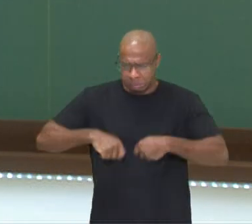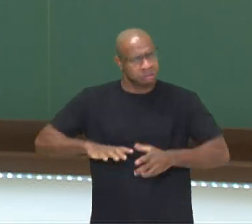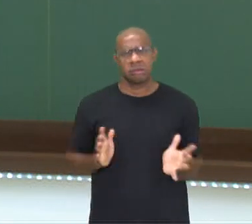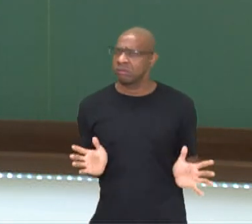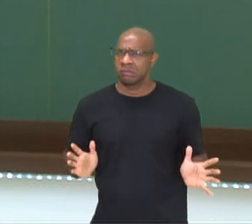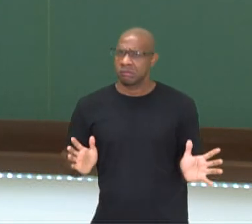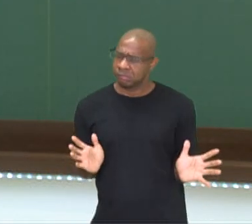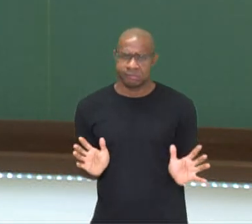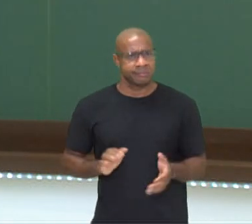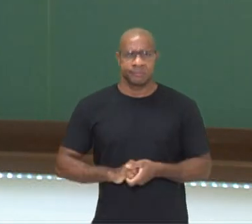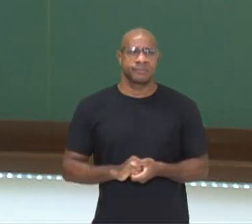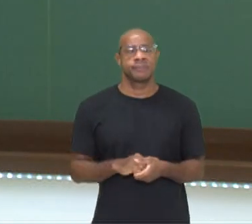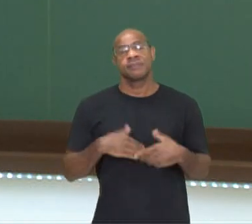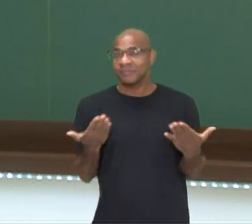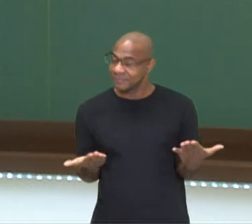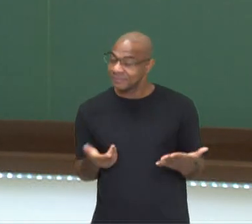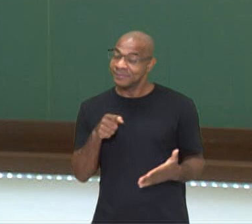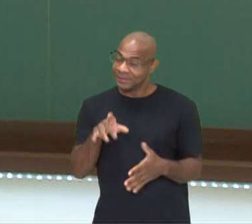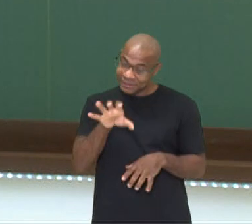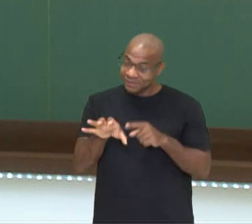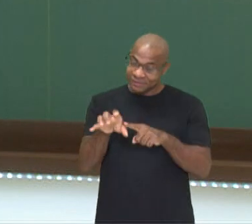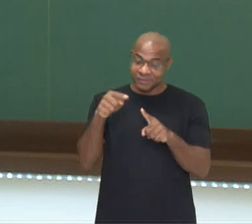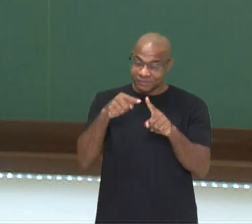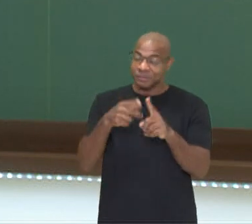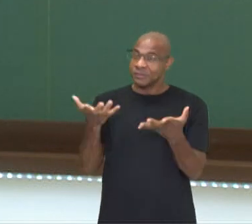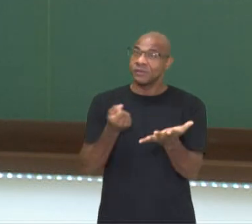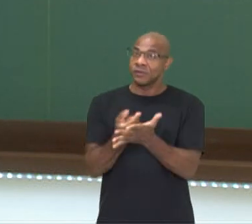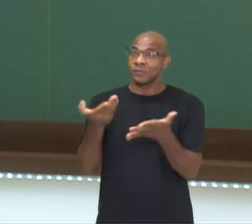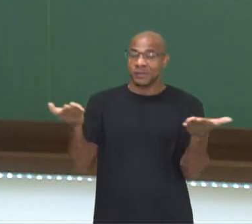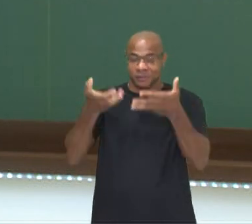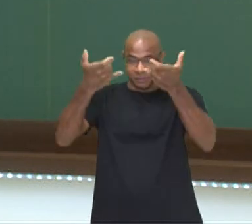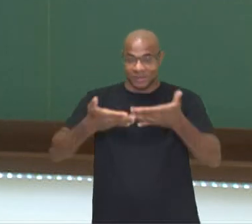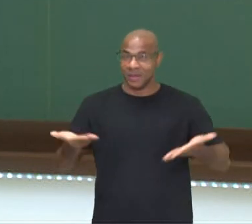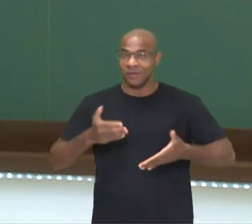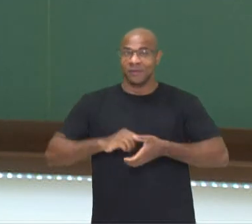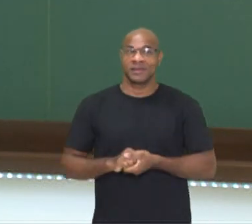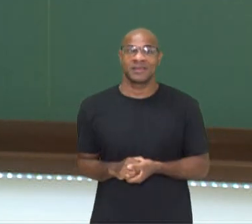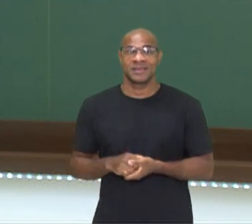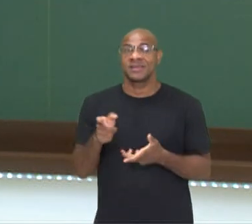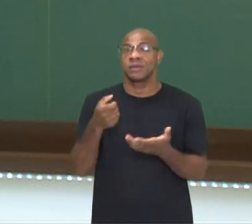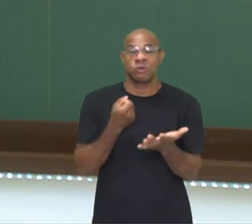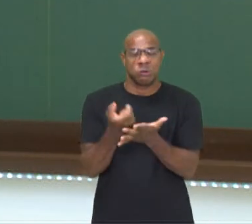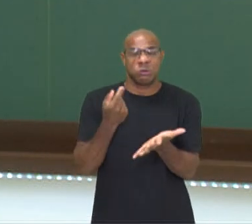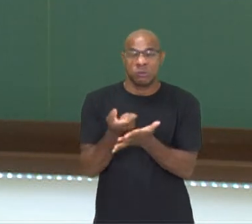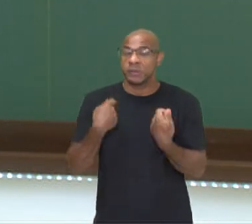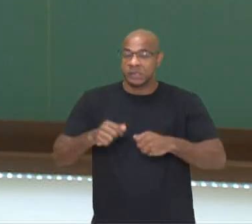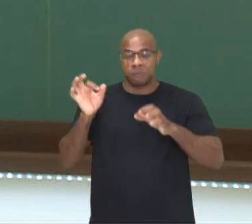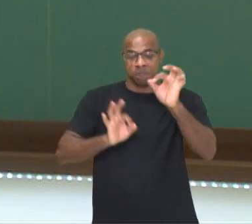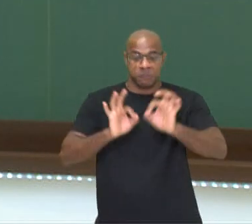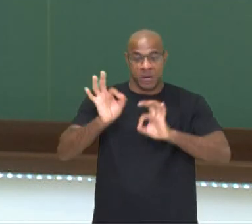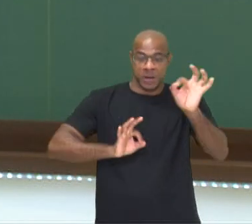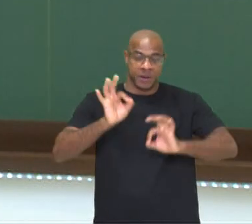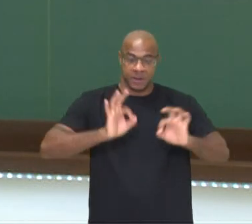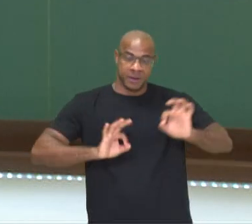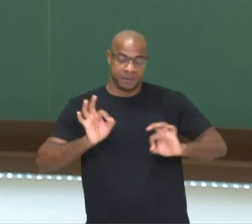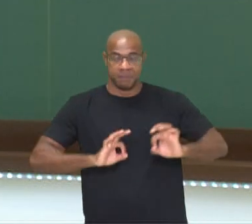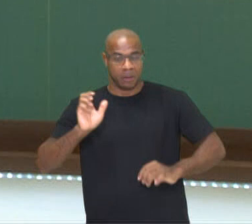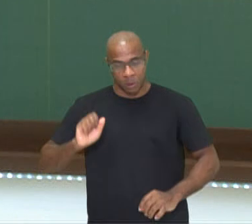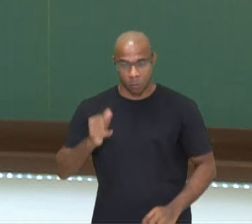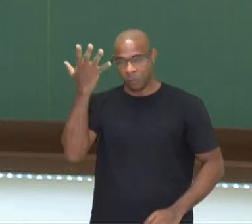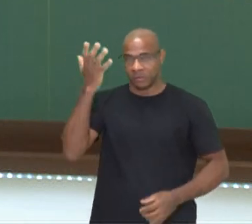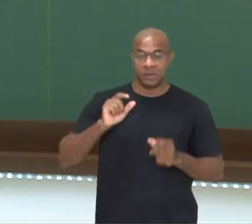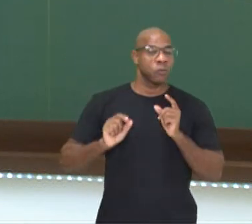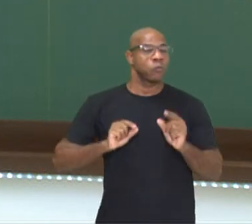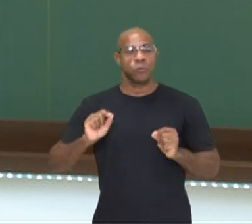certo? É sobre esse tipo de consumo que nós vamos falar hoje, o consumo que exige um planejamento para acontecer,